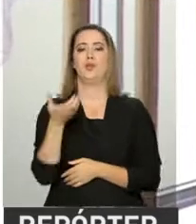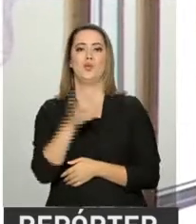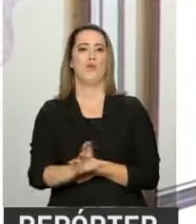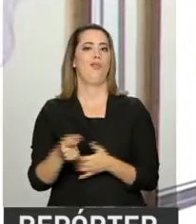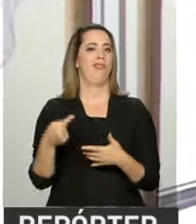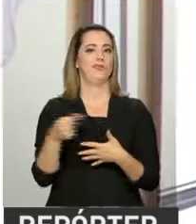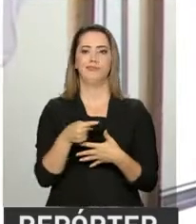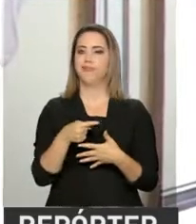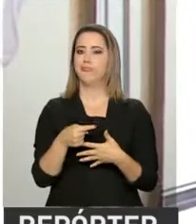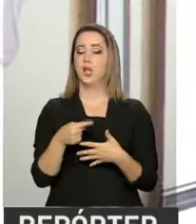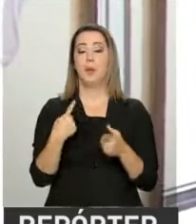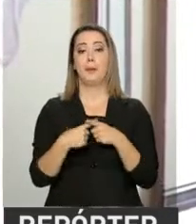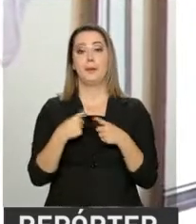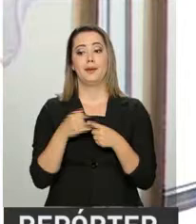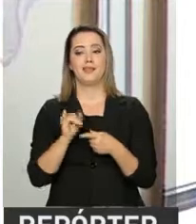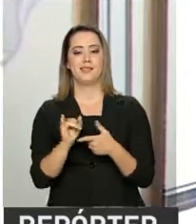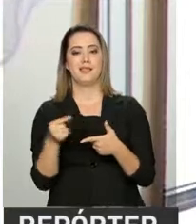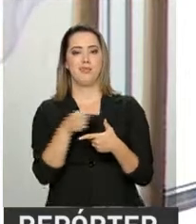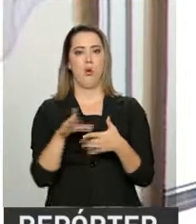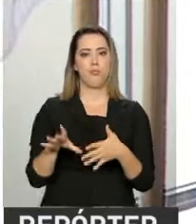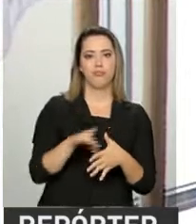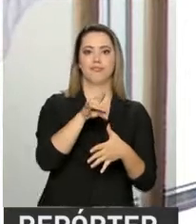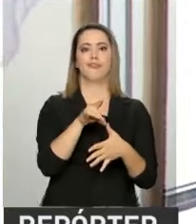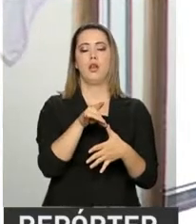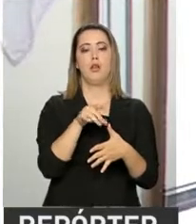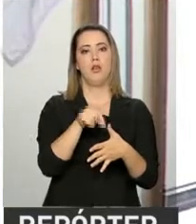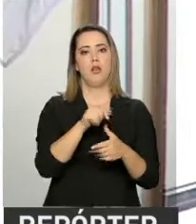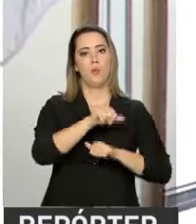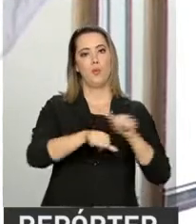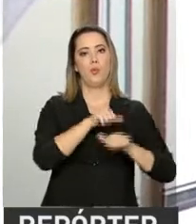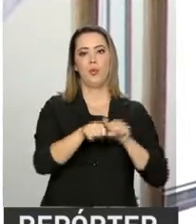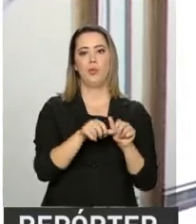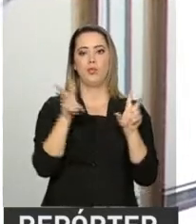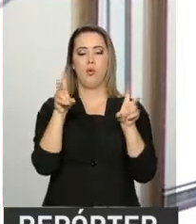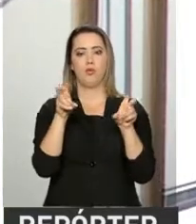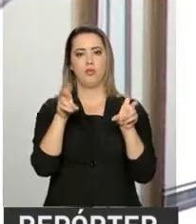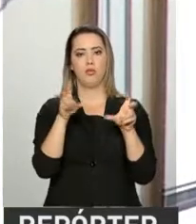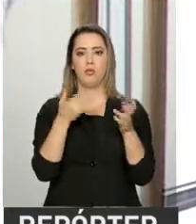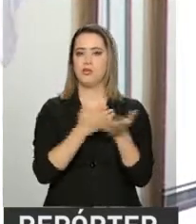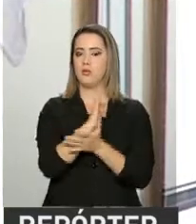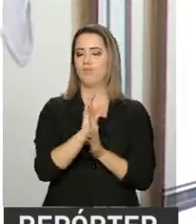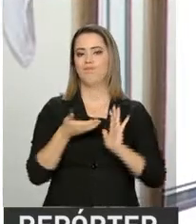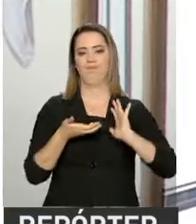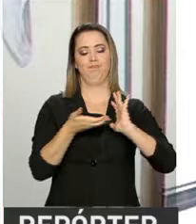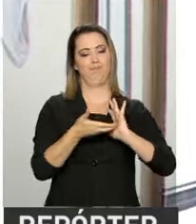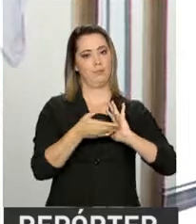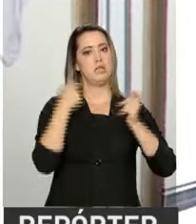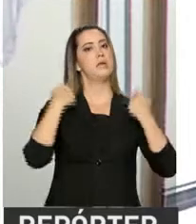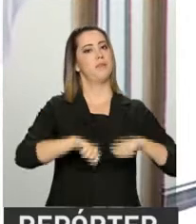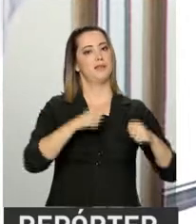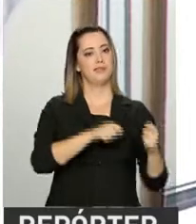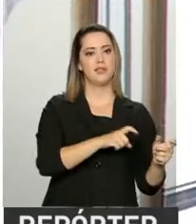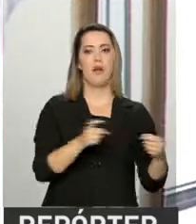acatar este destaque, porque se isso ocorrer, ele altera o texto original aprovado na Câmara e necessariamente o